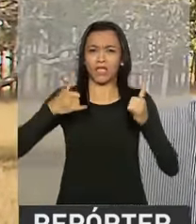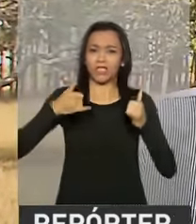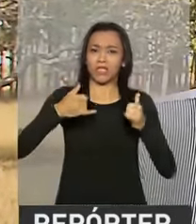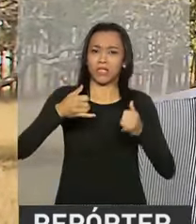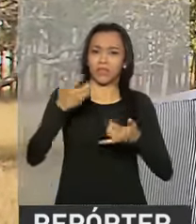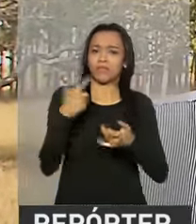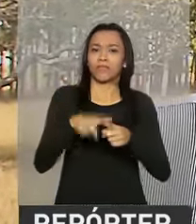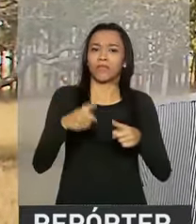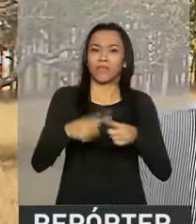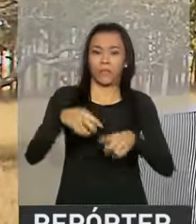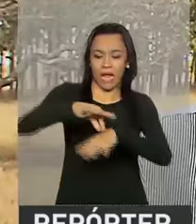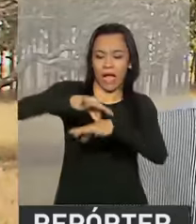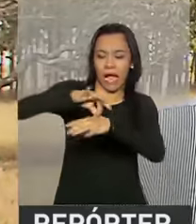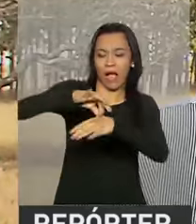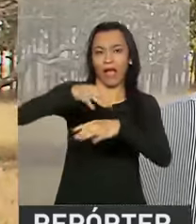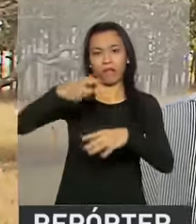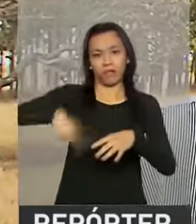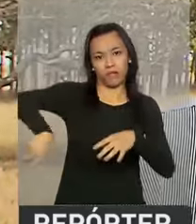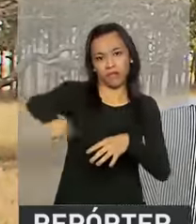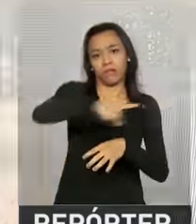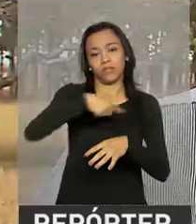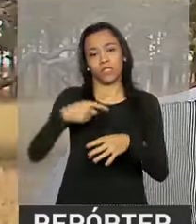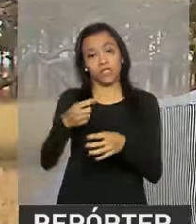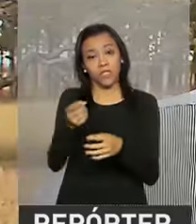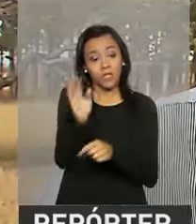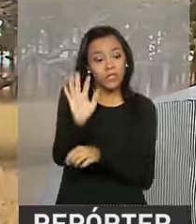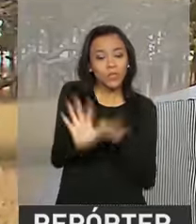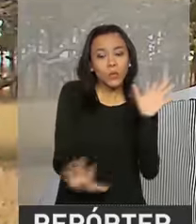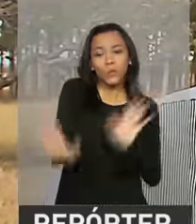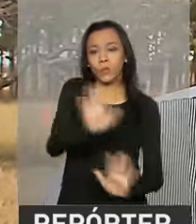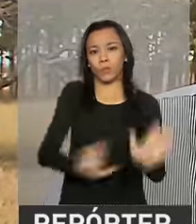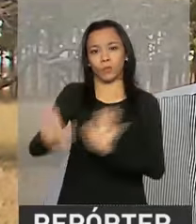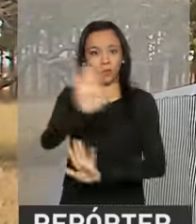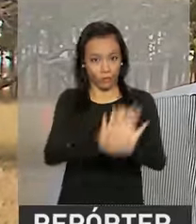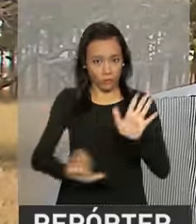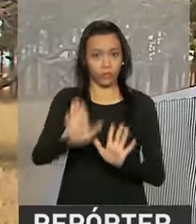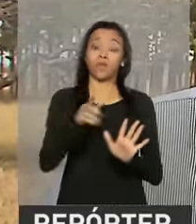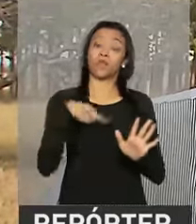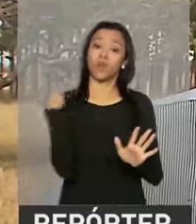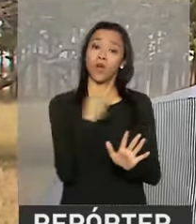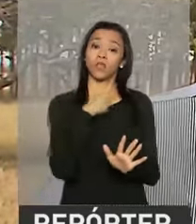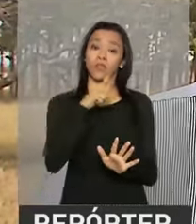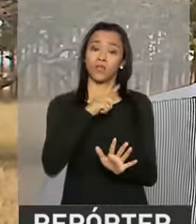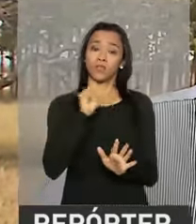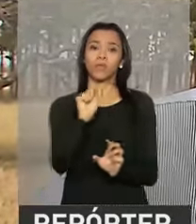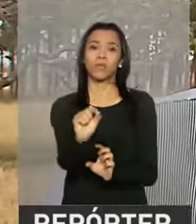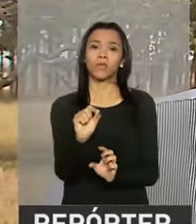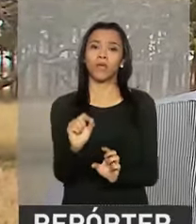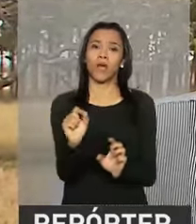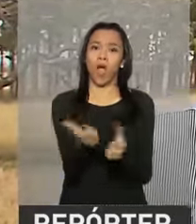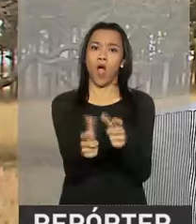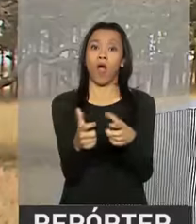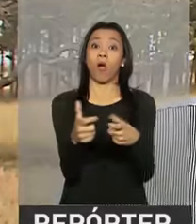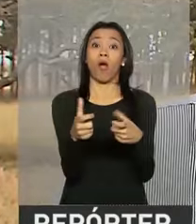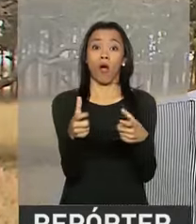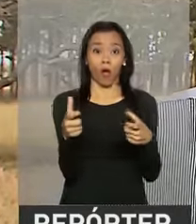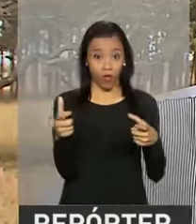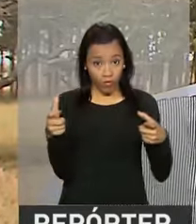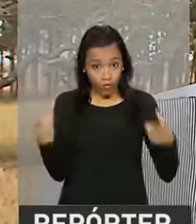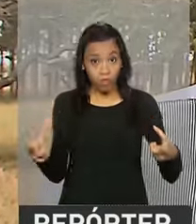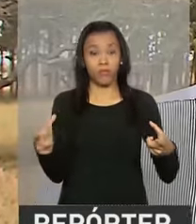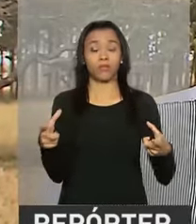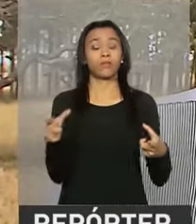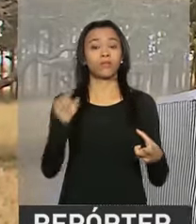carne produzido por unidade de carbono emitida. Nessa rotação, nós temos obtido aumento na